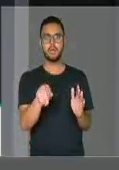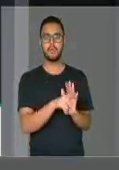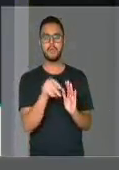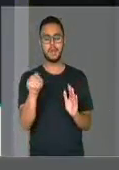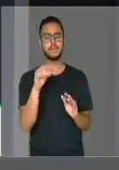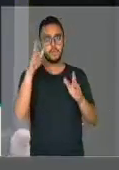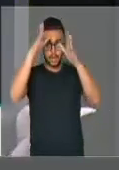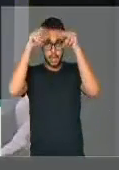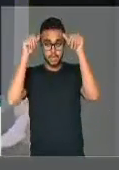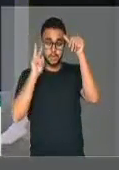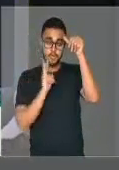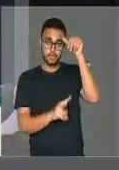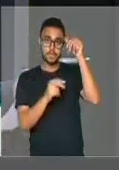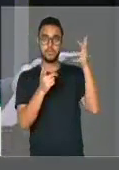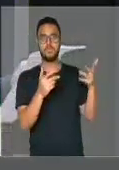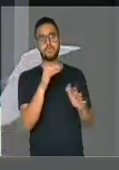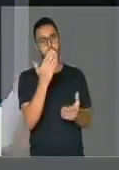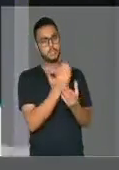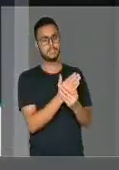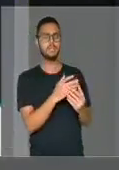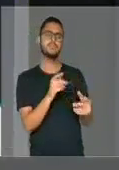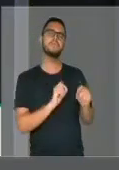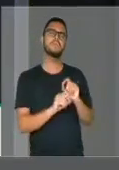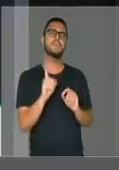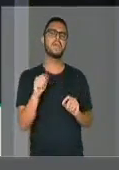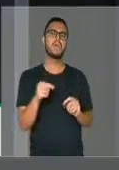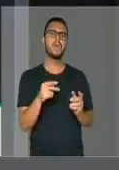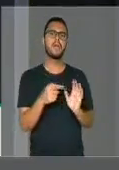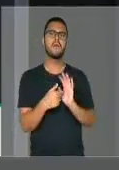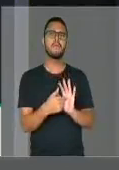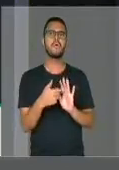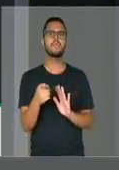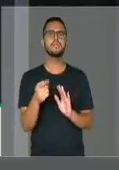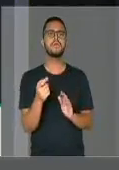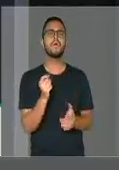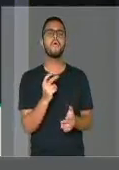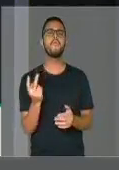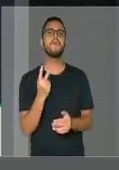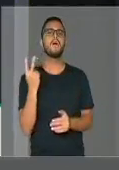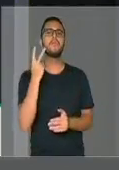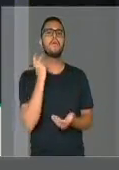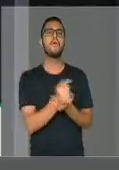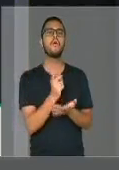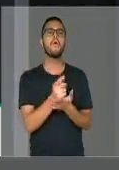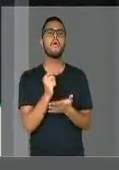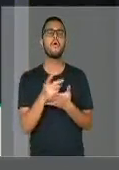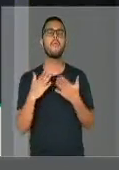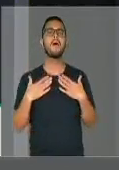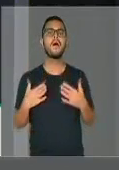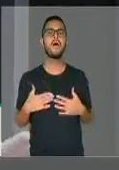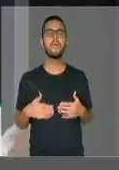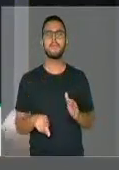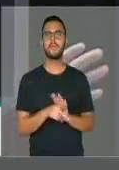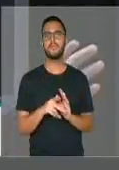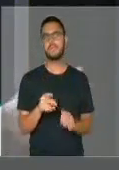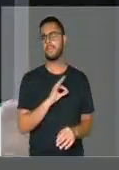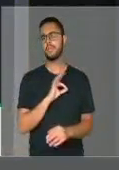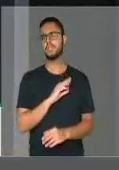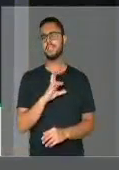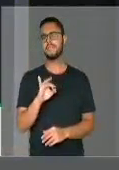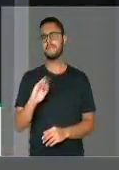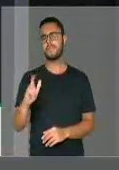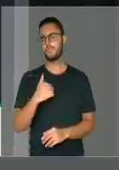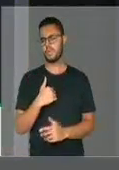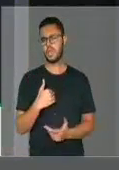2017, que nada mais é do que um registro de preço da compra de fardamento para a Polícia Civil. E eu não estou aqui para